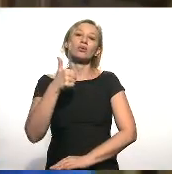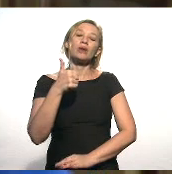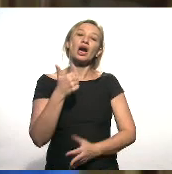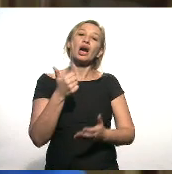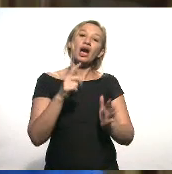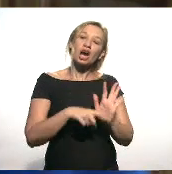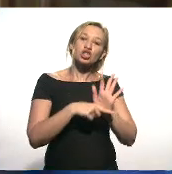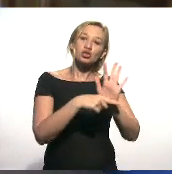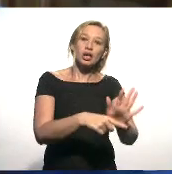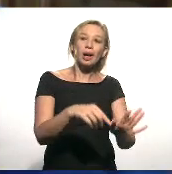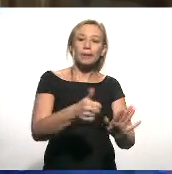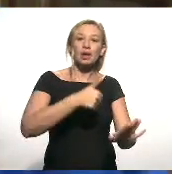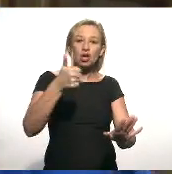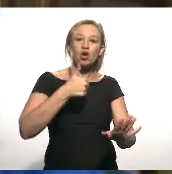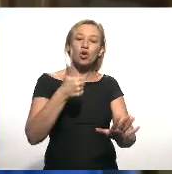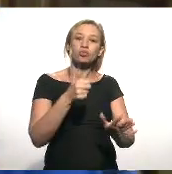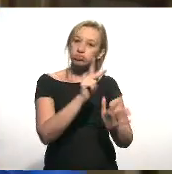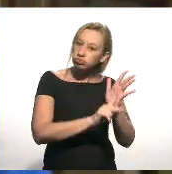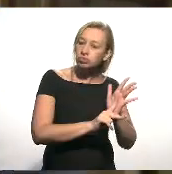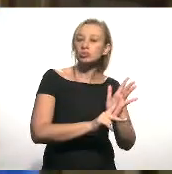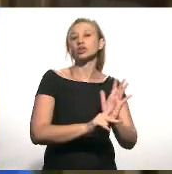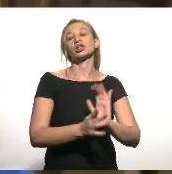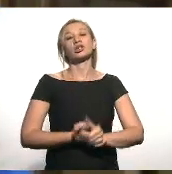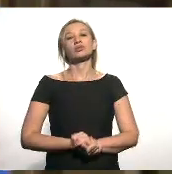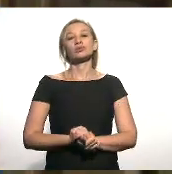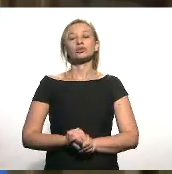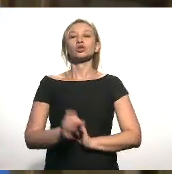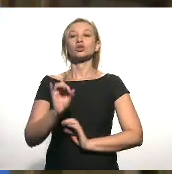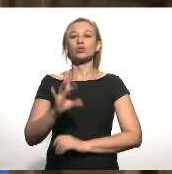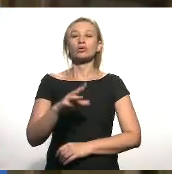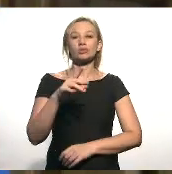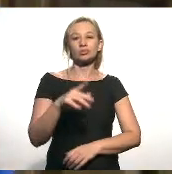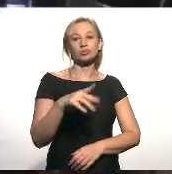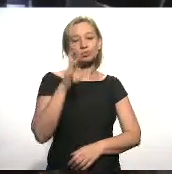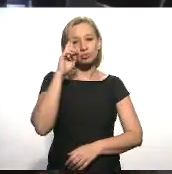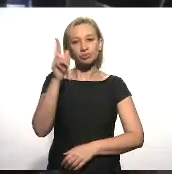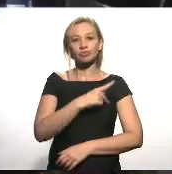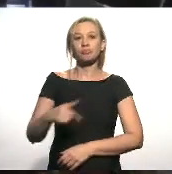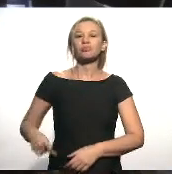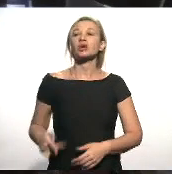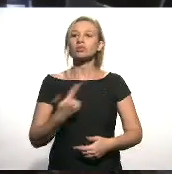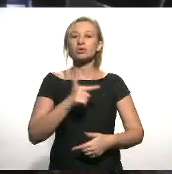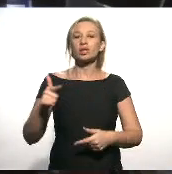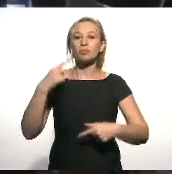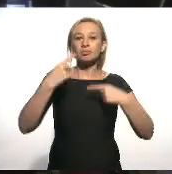pode vir até como MEI. É só isso, presidente. Não havendo quem queira discutir, isso é da discussão.